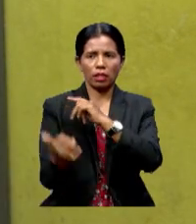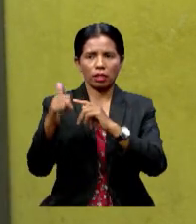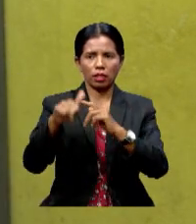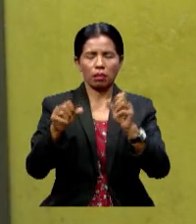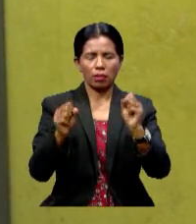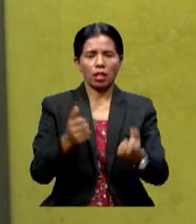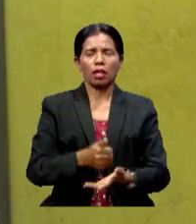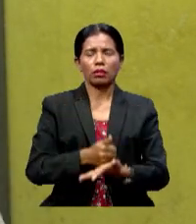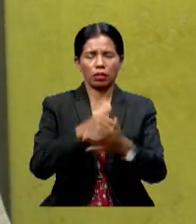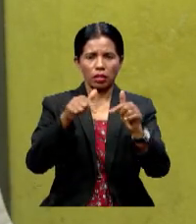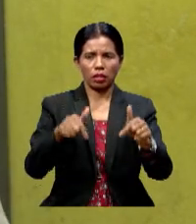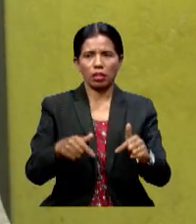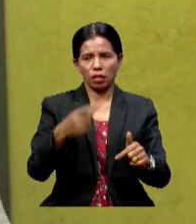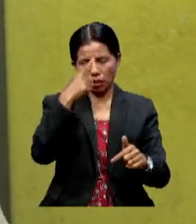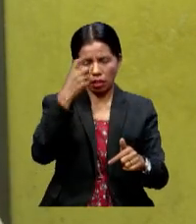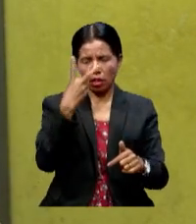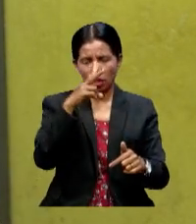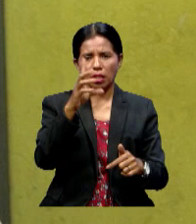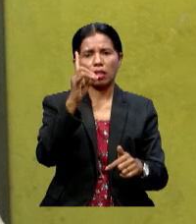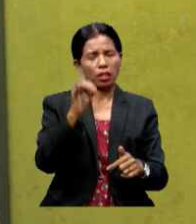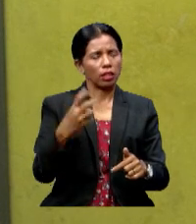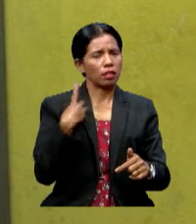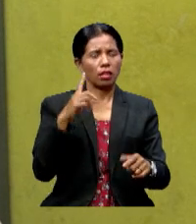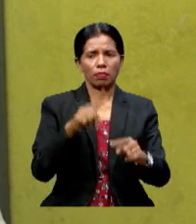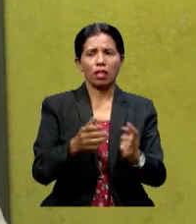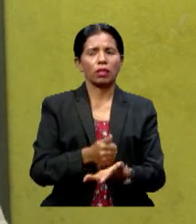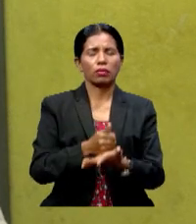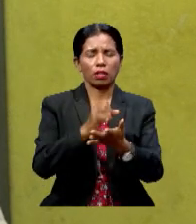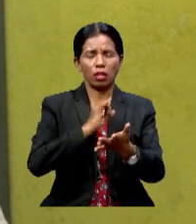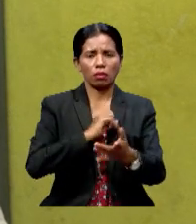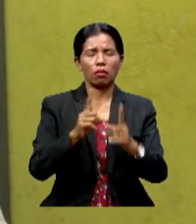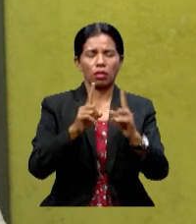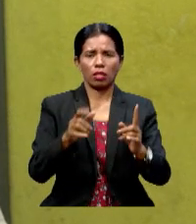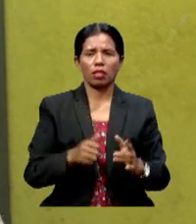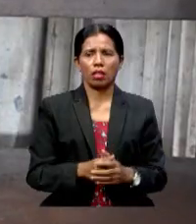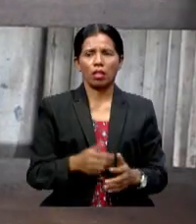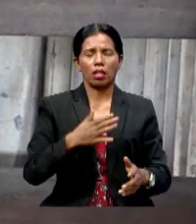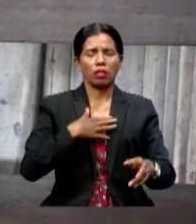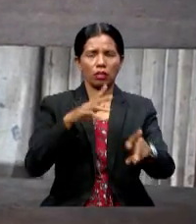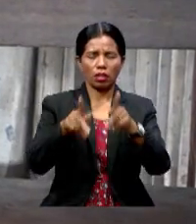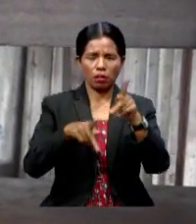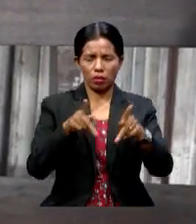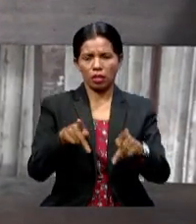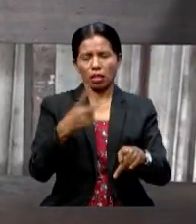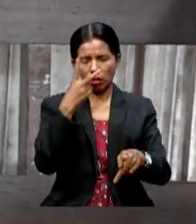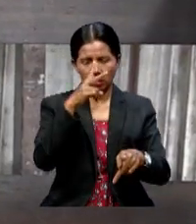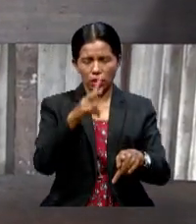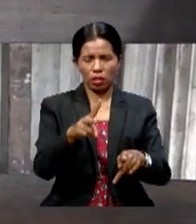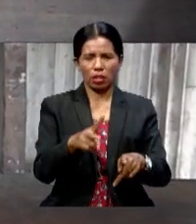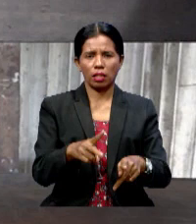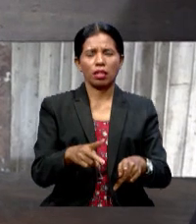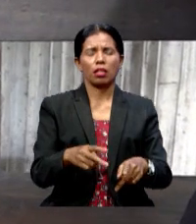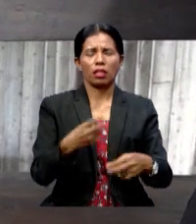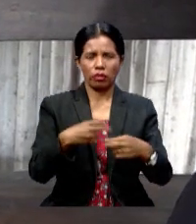resolve dana tamba tare di li ne det mesti tamba resolve a kuliah pessoal tamba haunia komendari rasi haus hare det kuli sound ne acontece ne